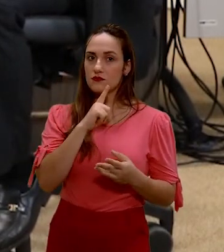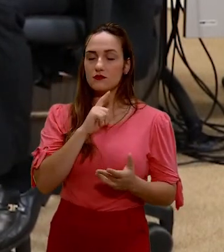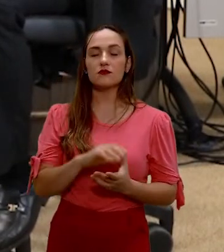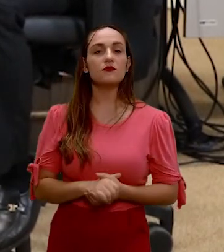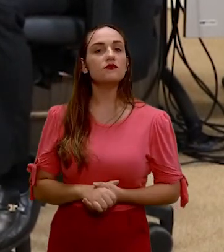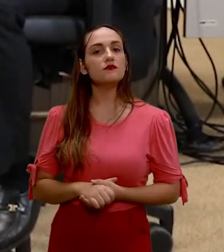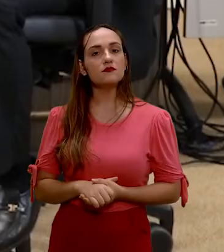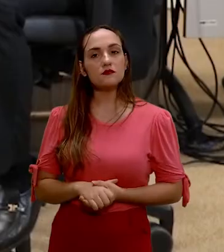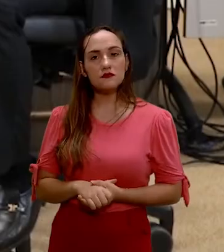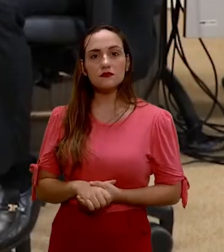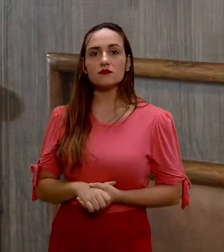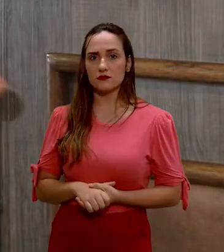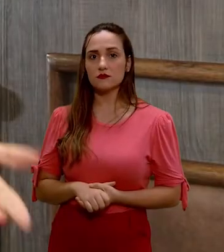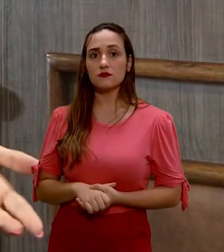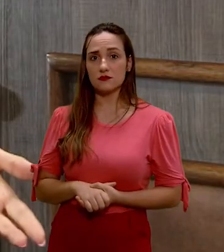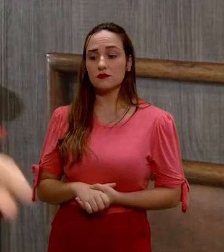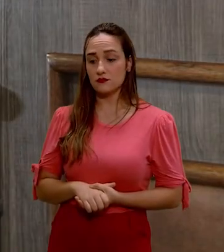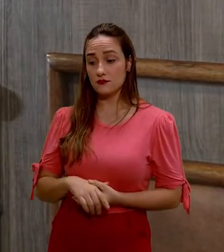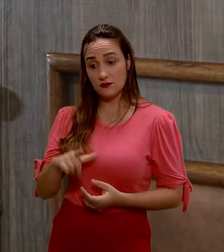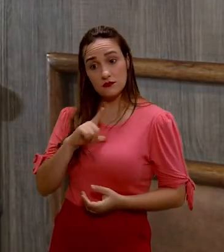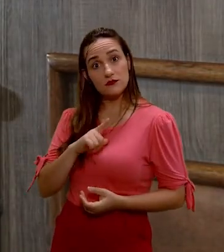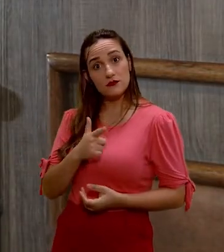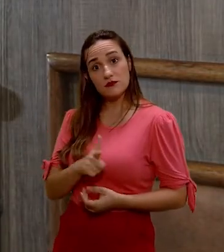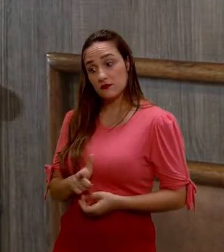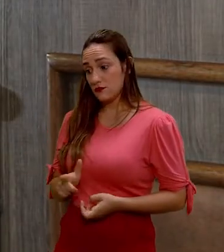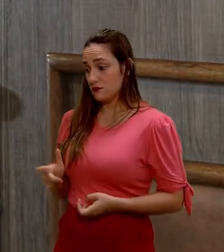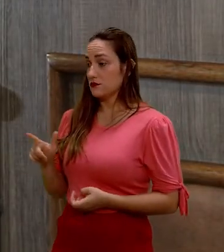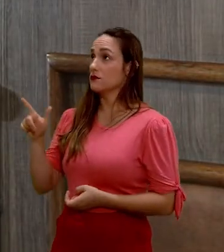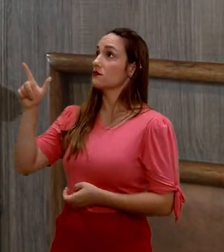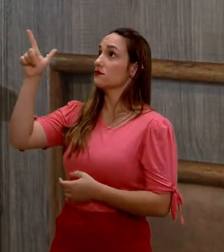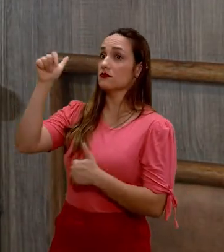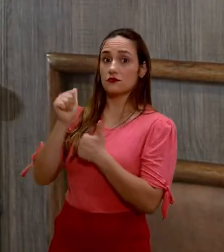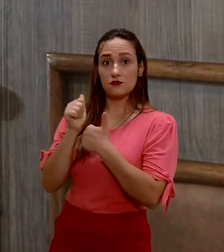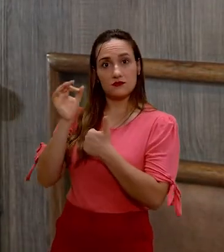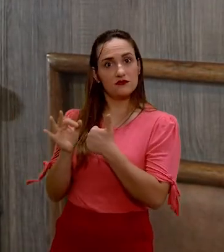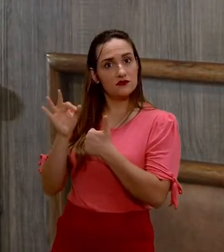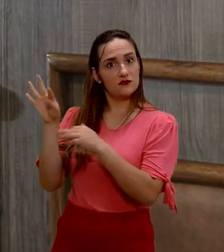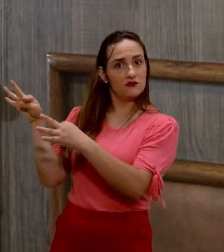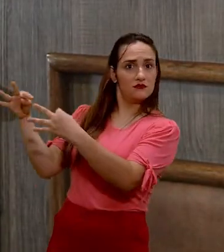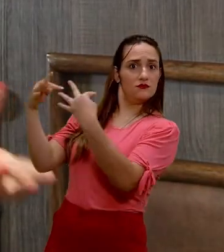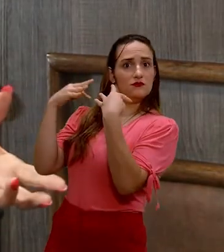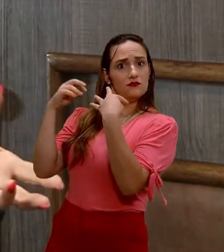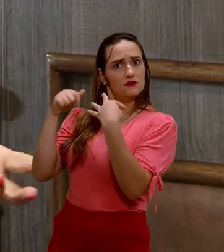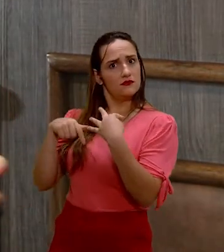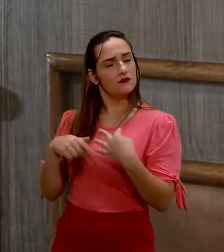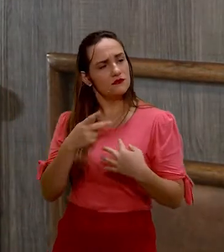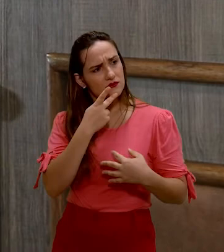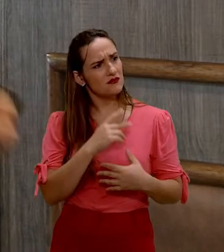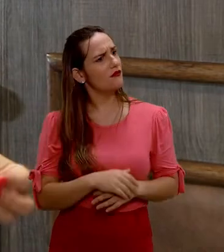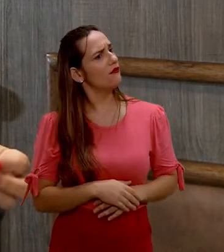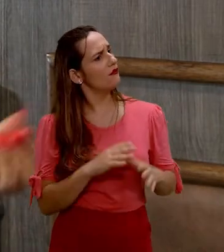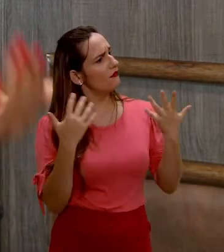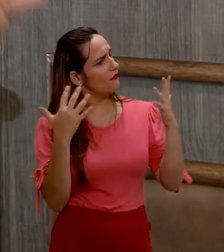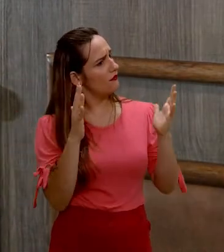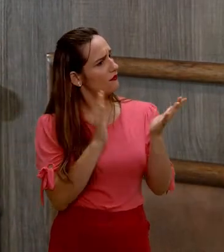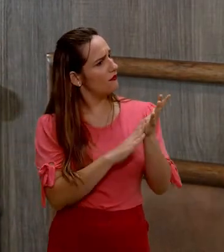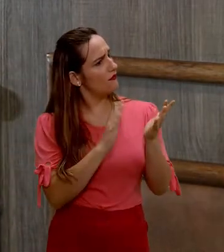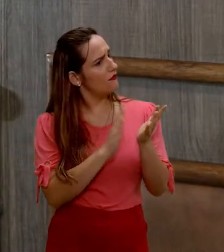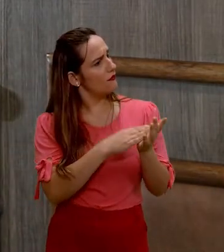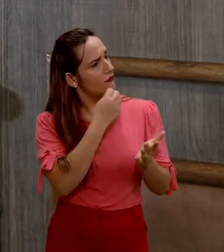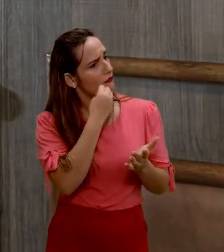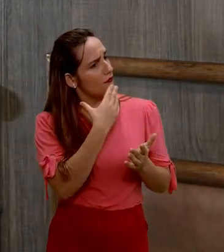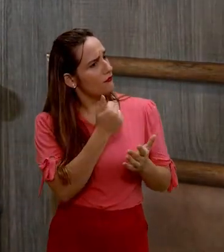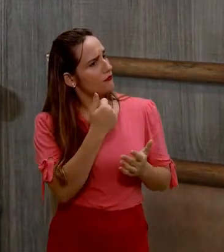sentido. Inclusive, como outros tribunais também ficaram de olho na ideia, aprovaram a ideia,